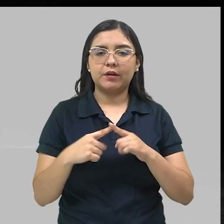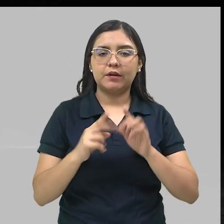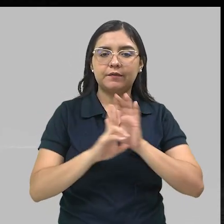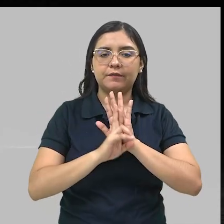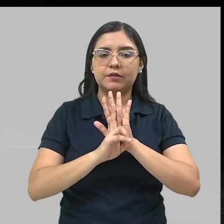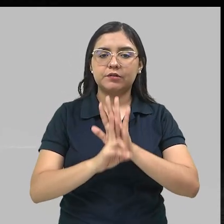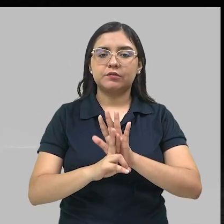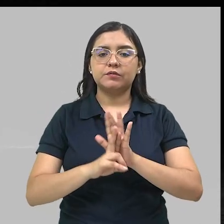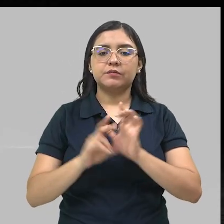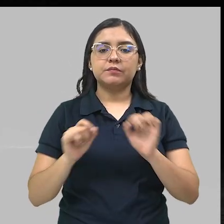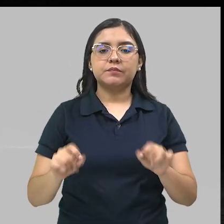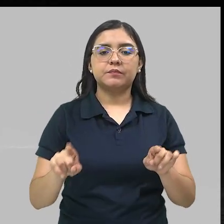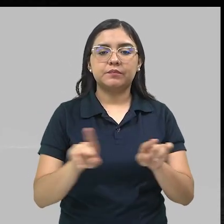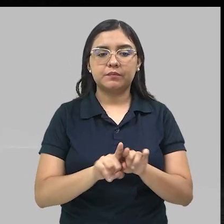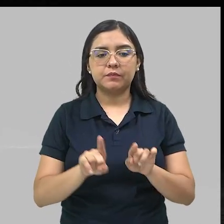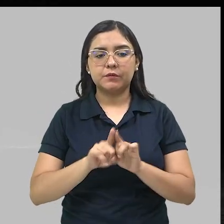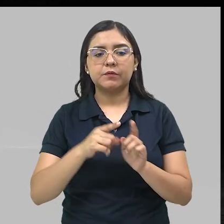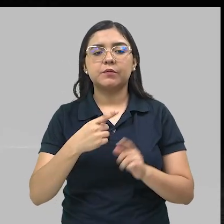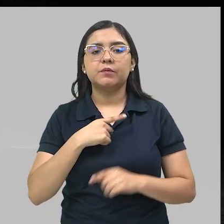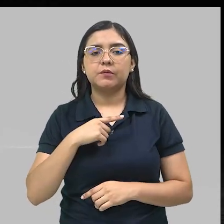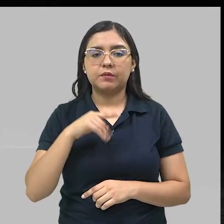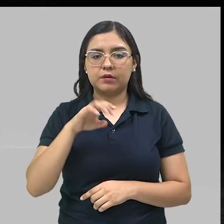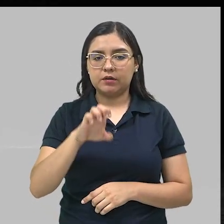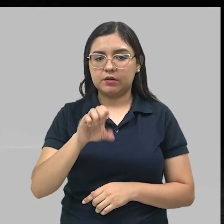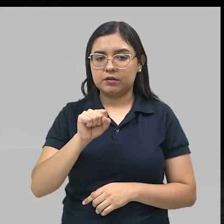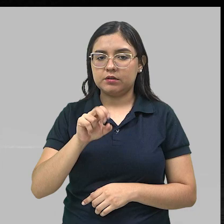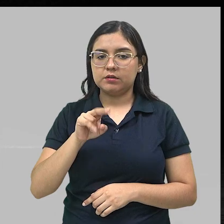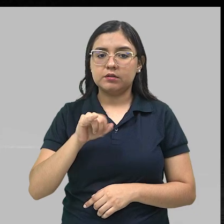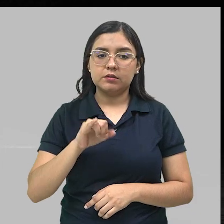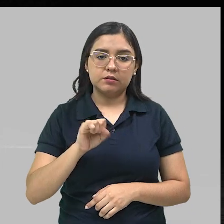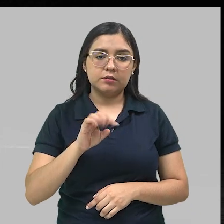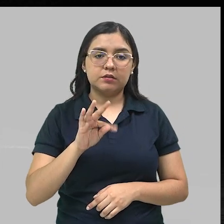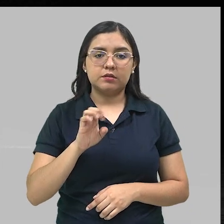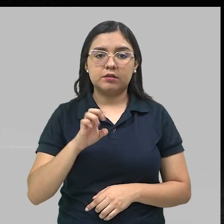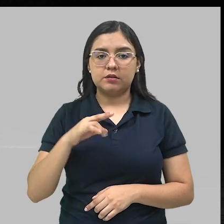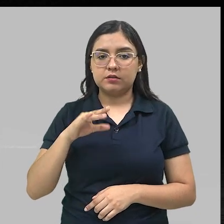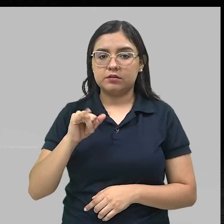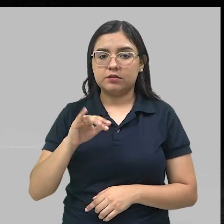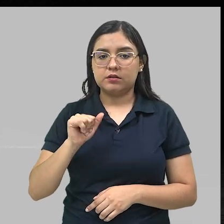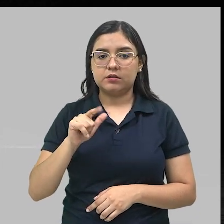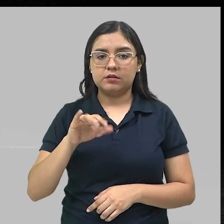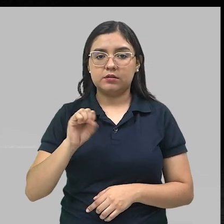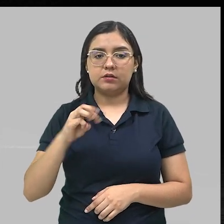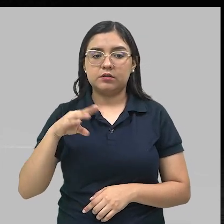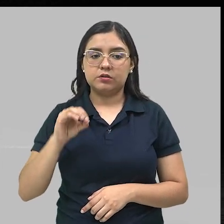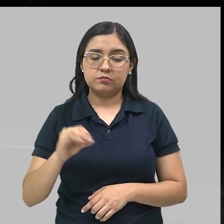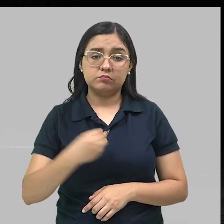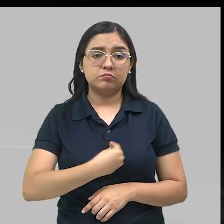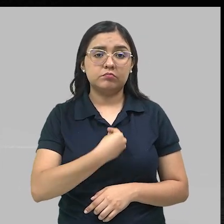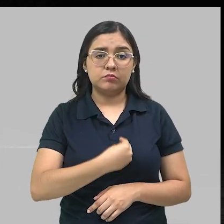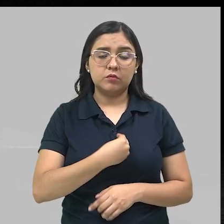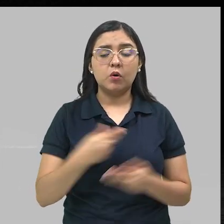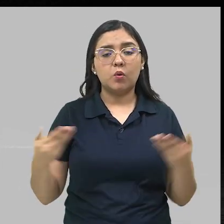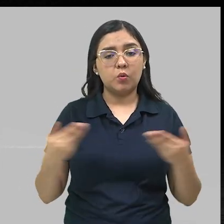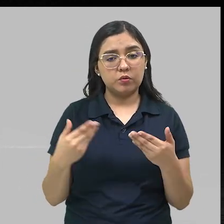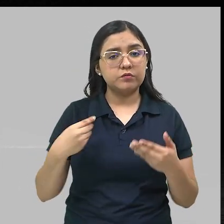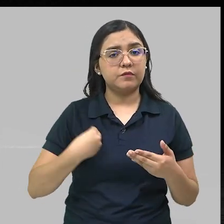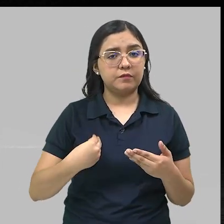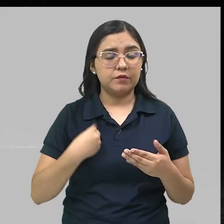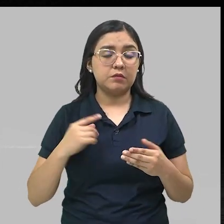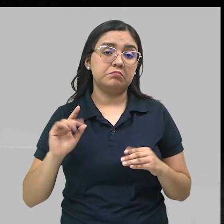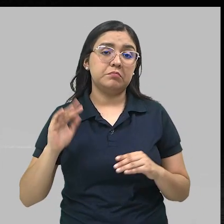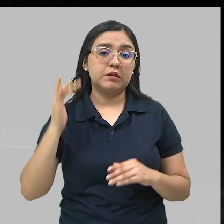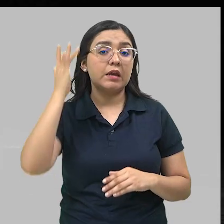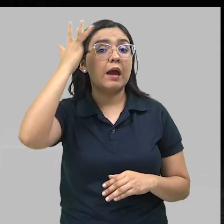refletir a questão do existencialismo. Nós hoje estamos e amanhã podemos não estar. E o que fizemos